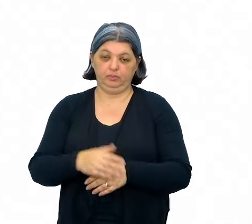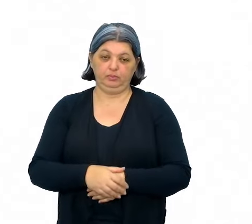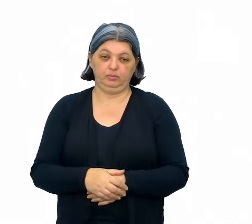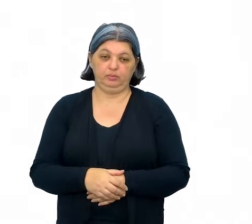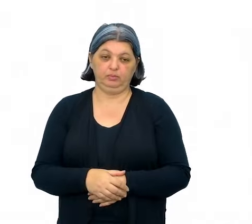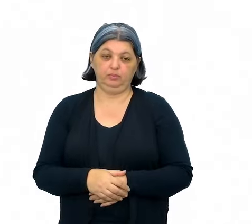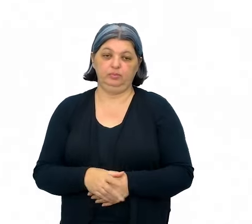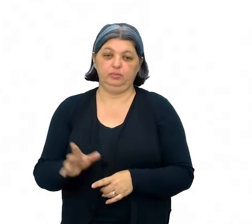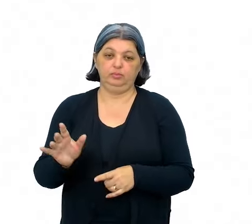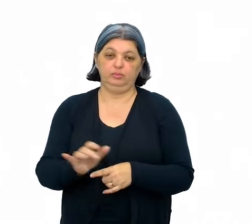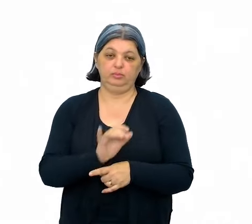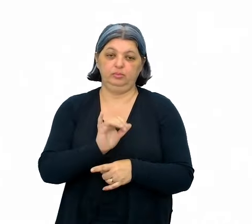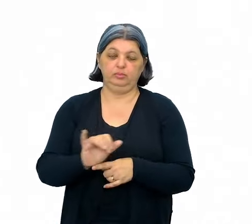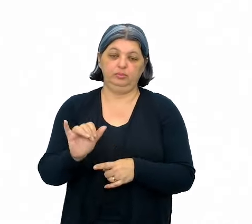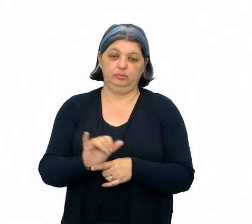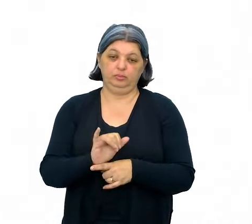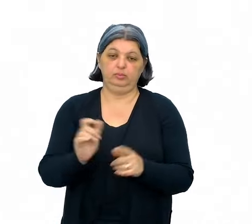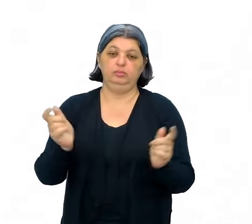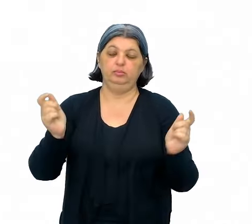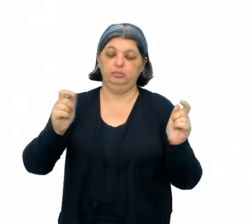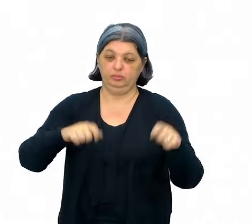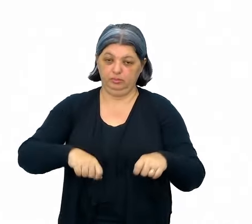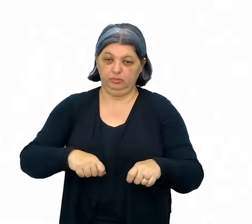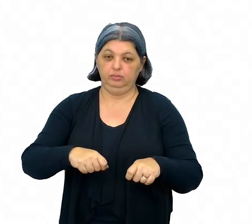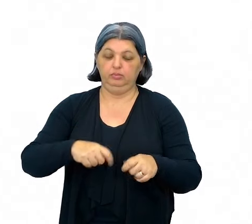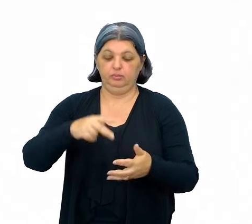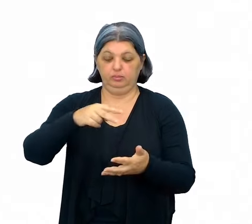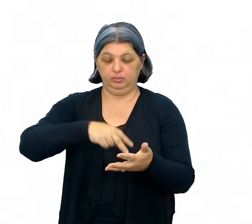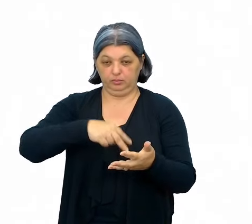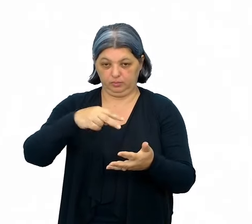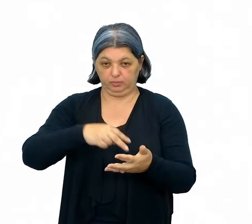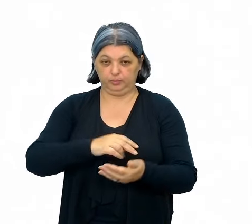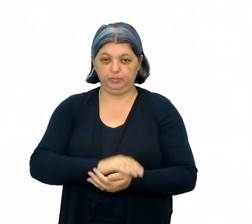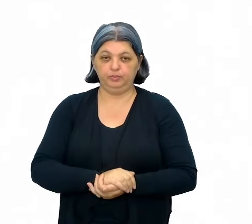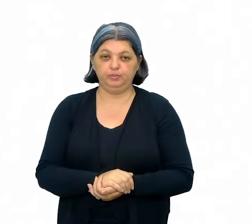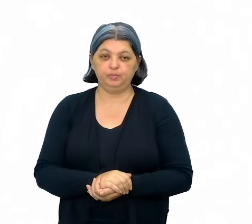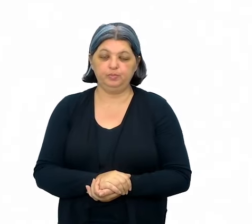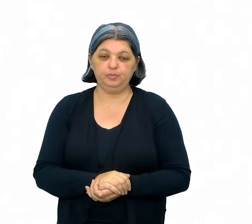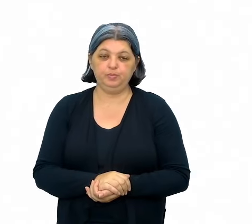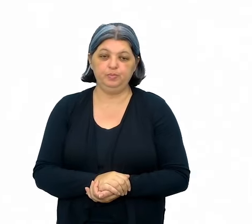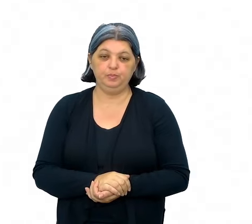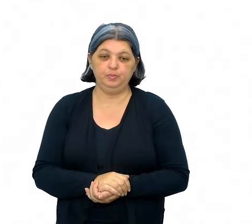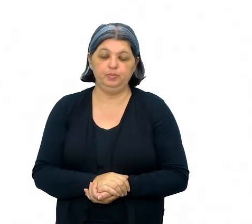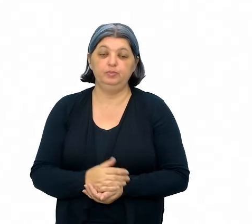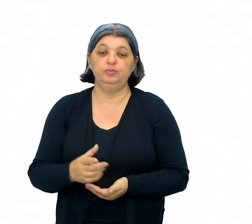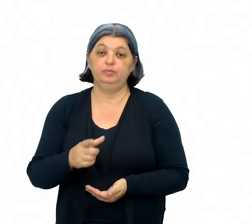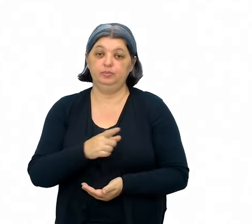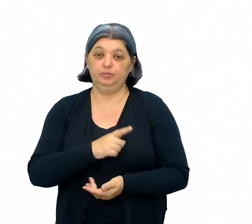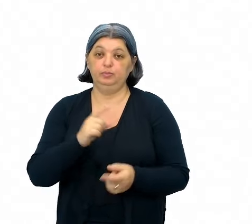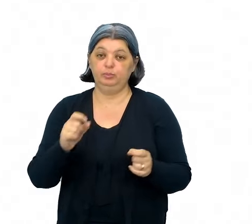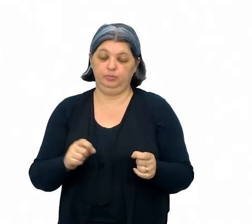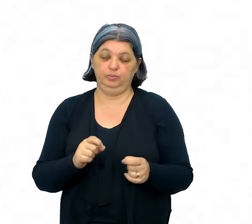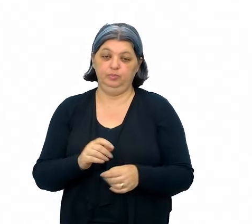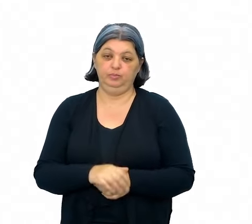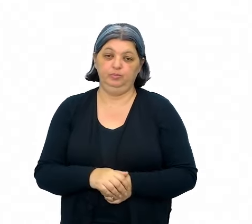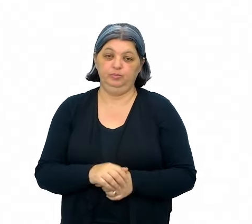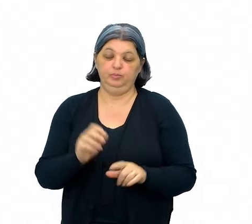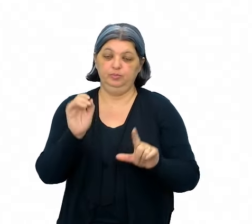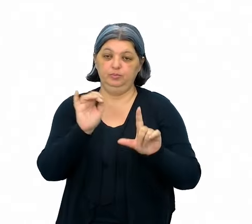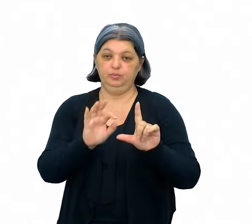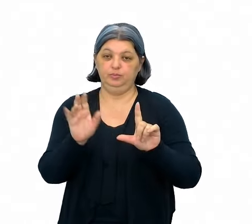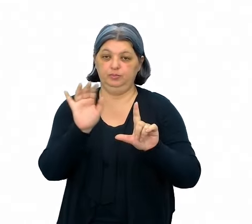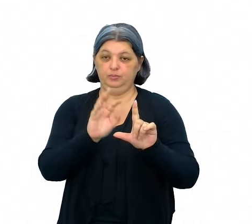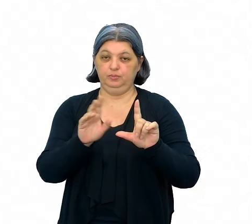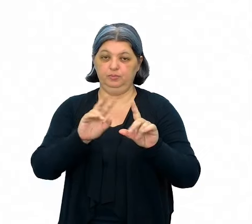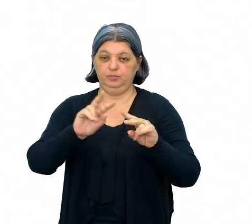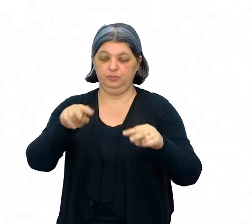as estratégias e capacidades leituras. Nós temos aqui o QR